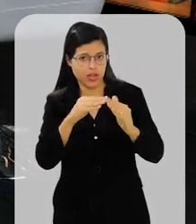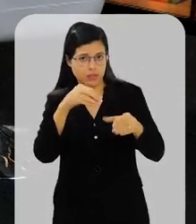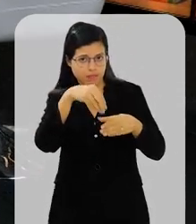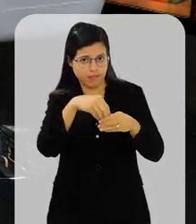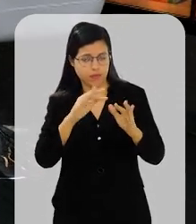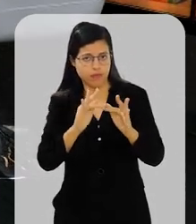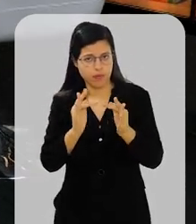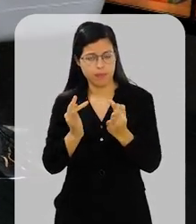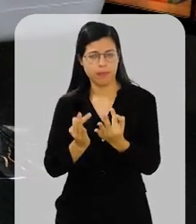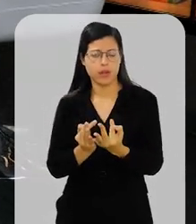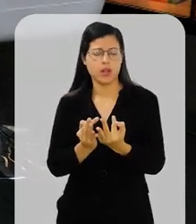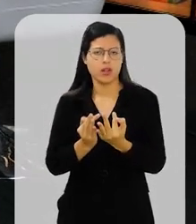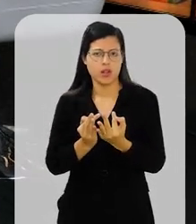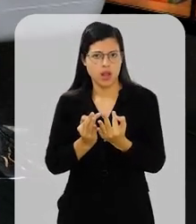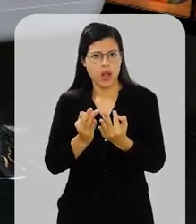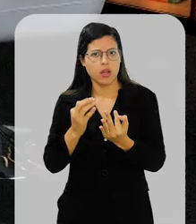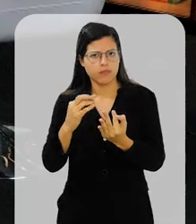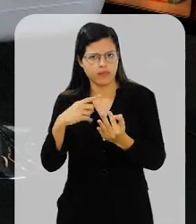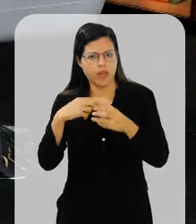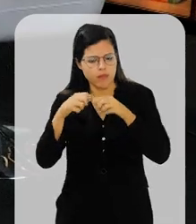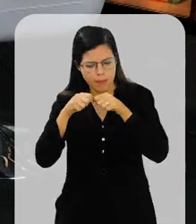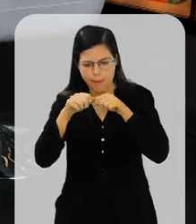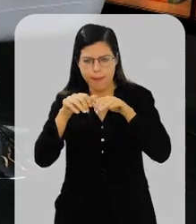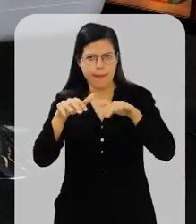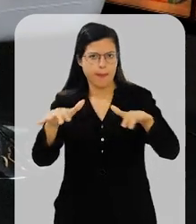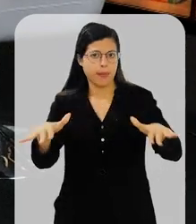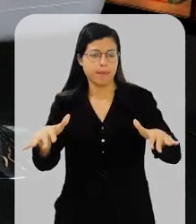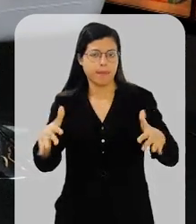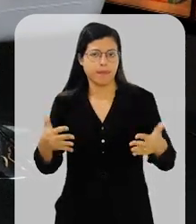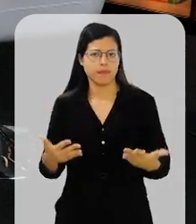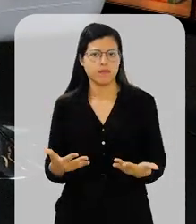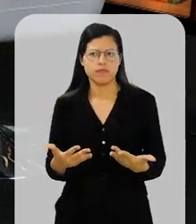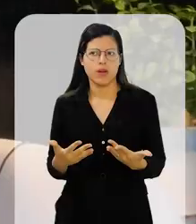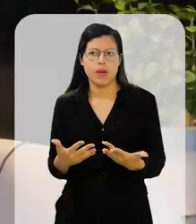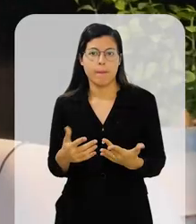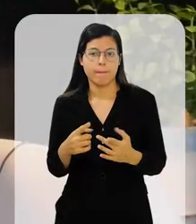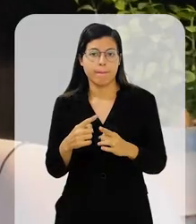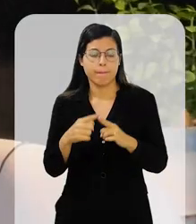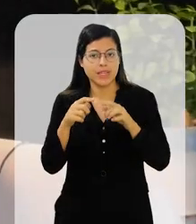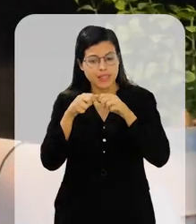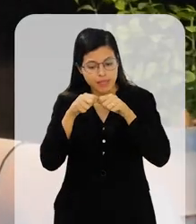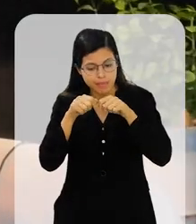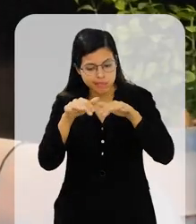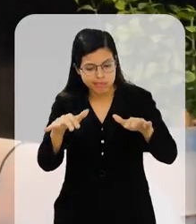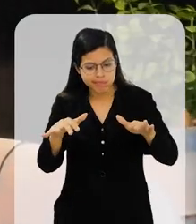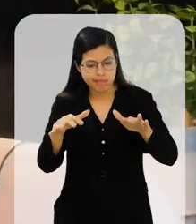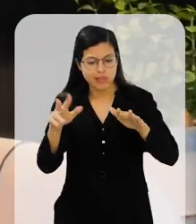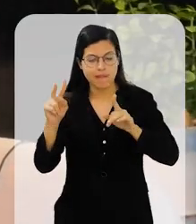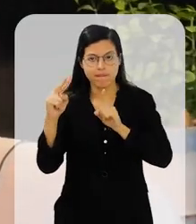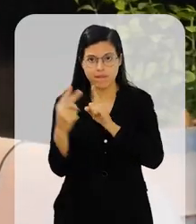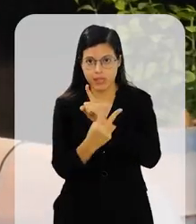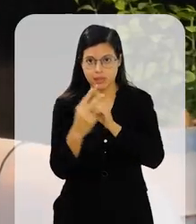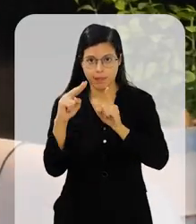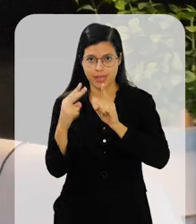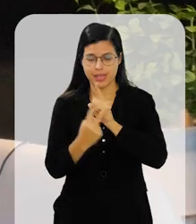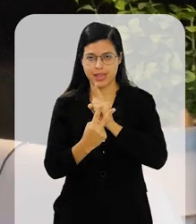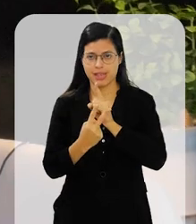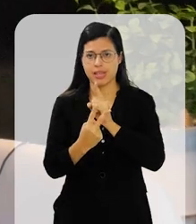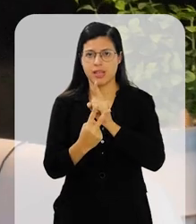família. E tem muito. E teve uma repercussão muito grande. Sim. Até que ponto essa repercussão